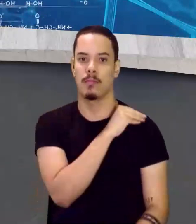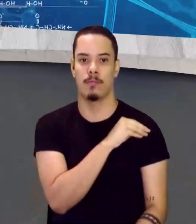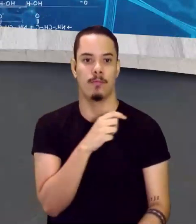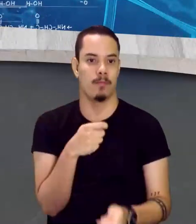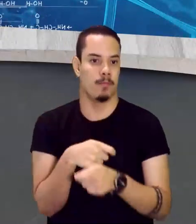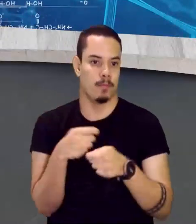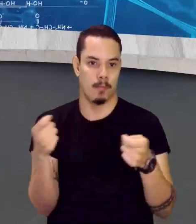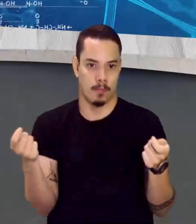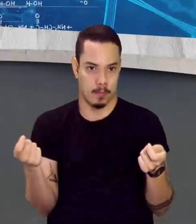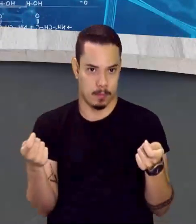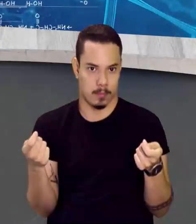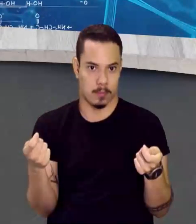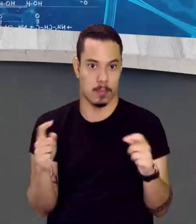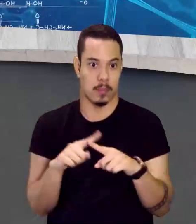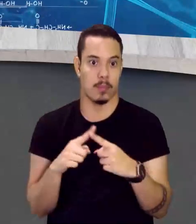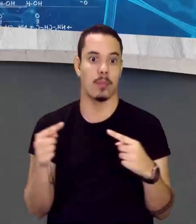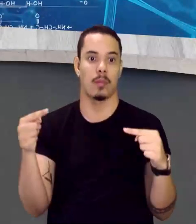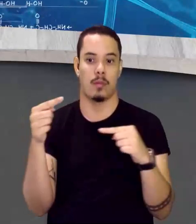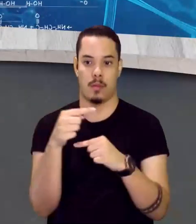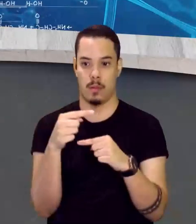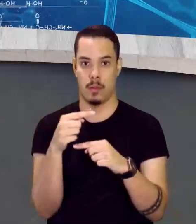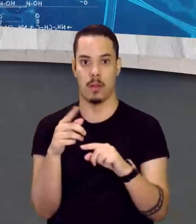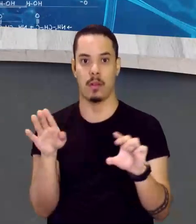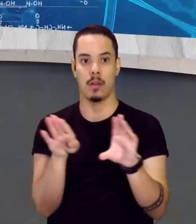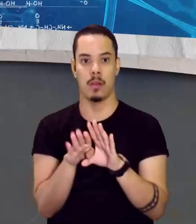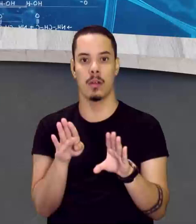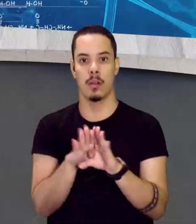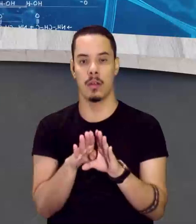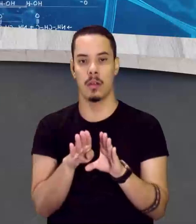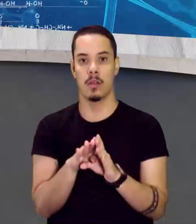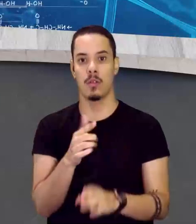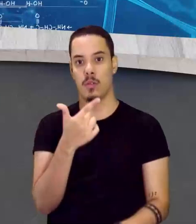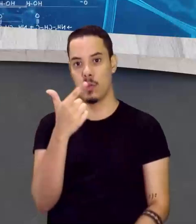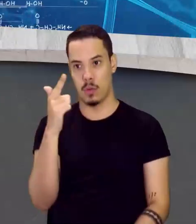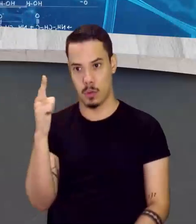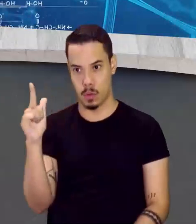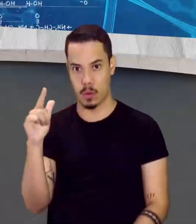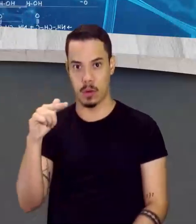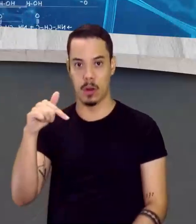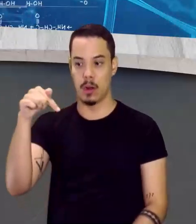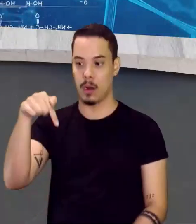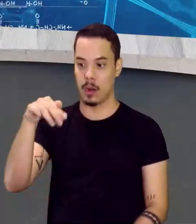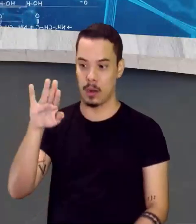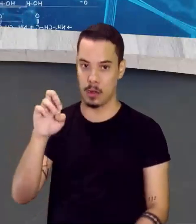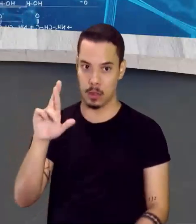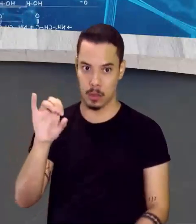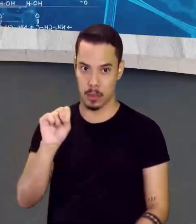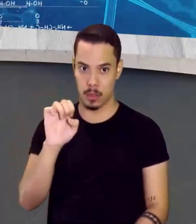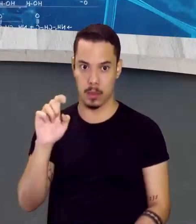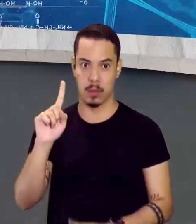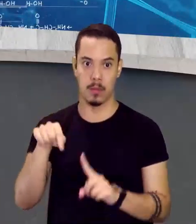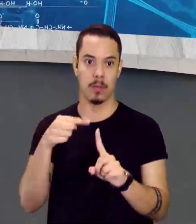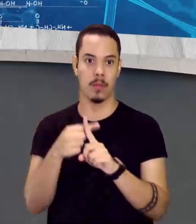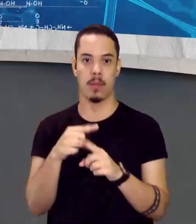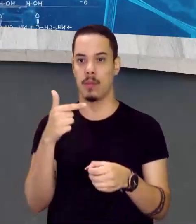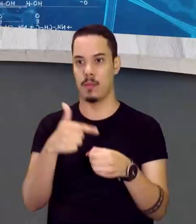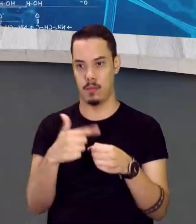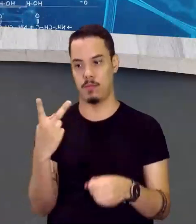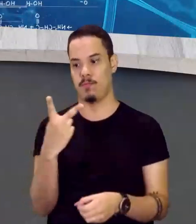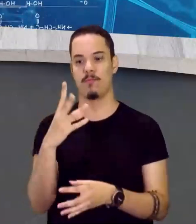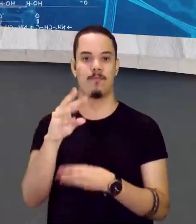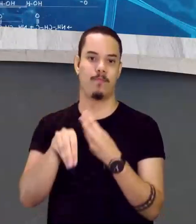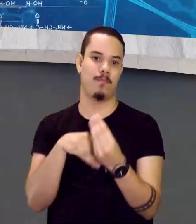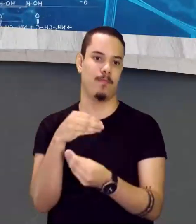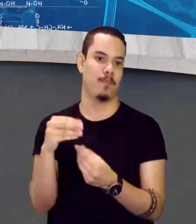solubilidade existe. Ambos polar. E o queroseno com a gasolina, ambos são apolares, por isso que